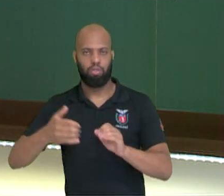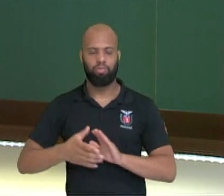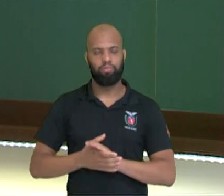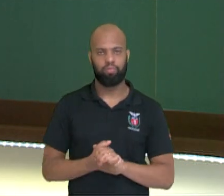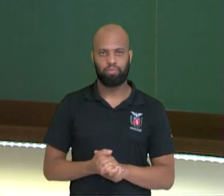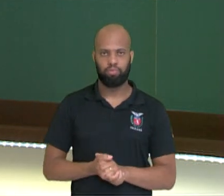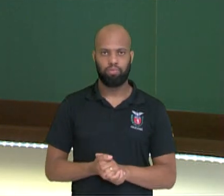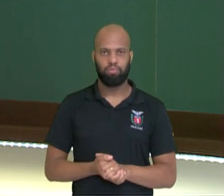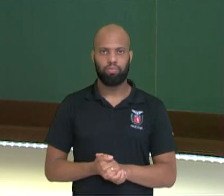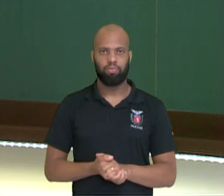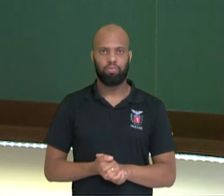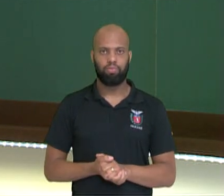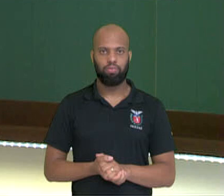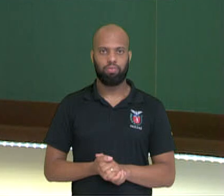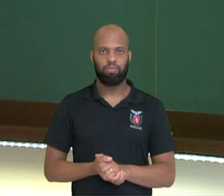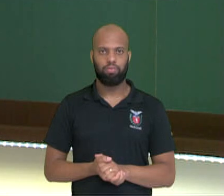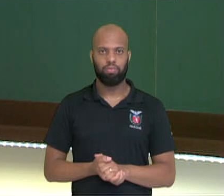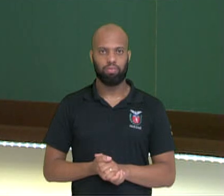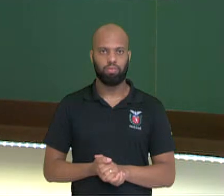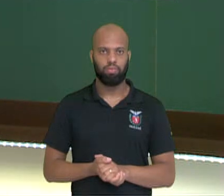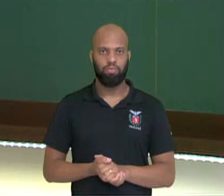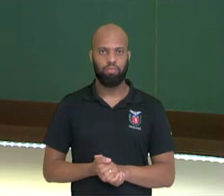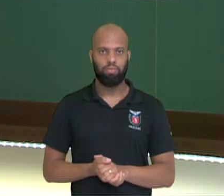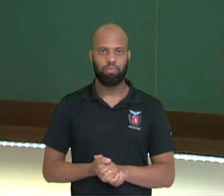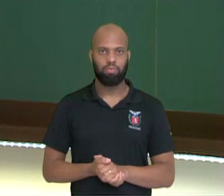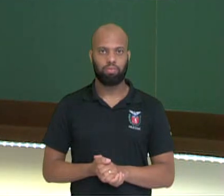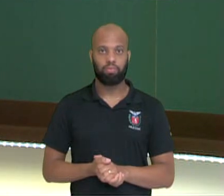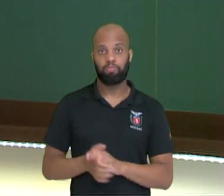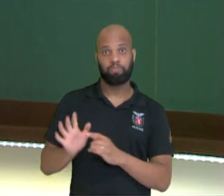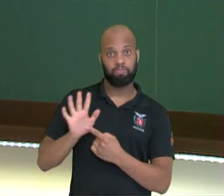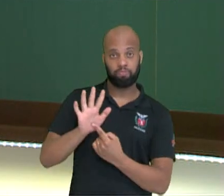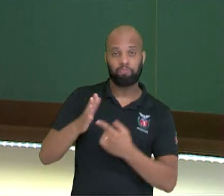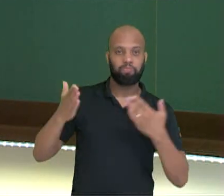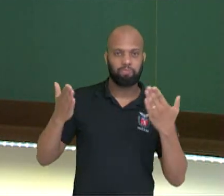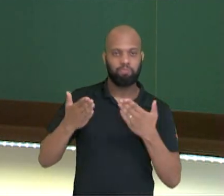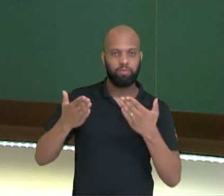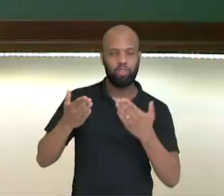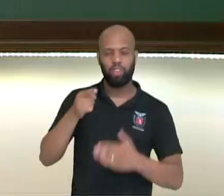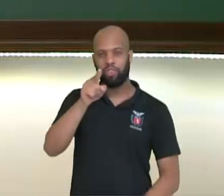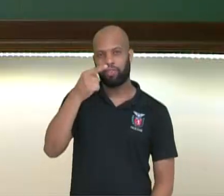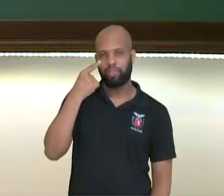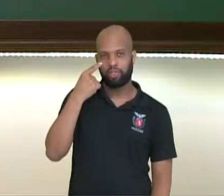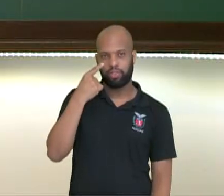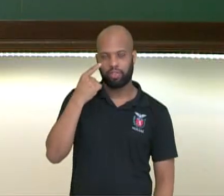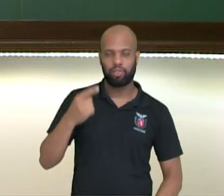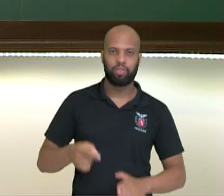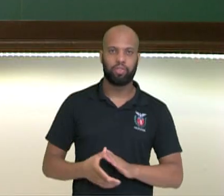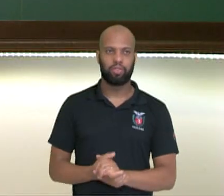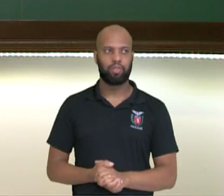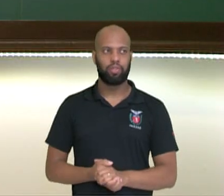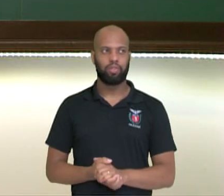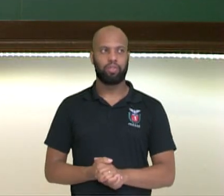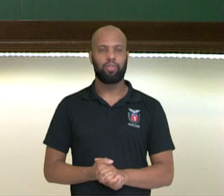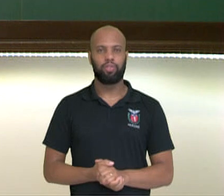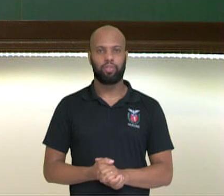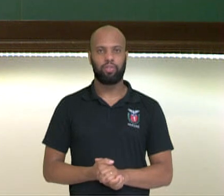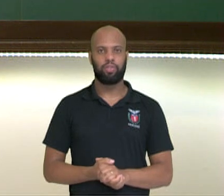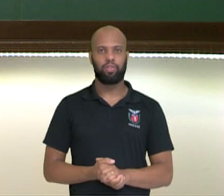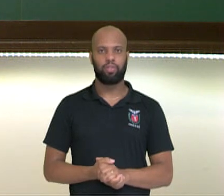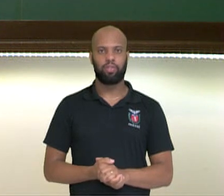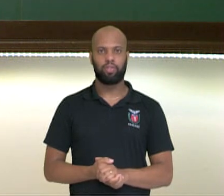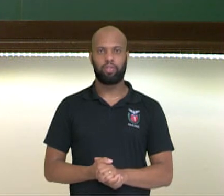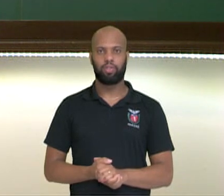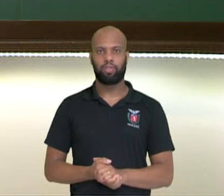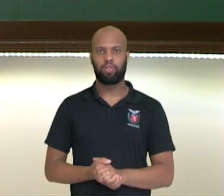não pode ocorrer repulsão. Tá? Para mostrar isso melhor para você, meu amigo ouvinte, olha